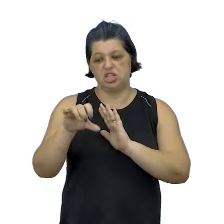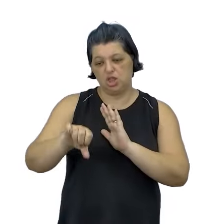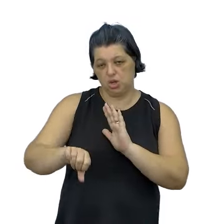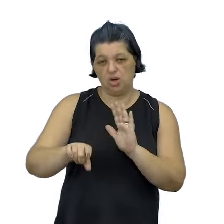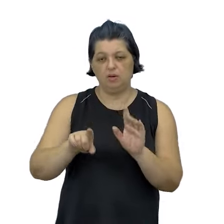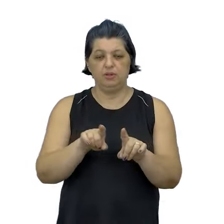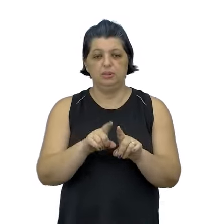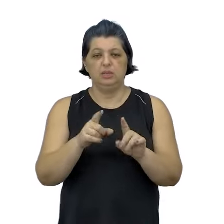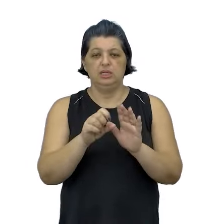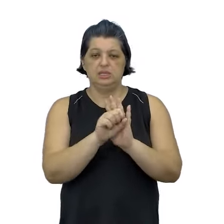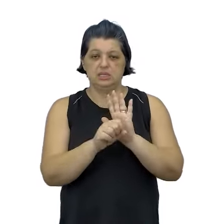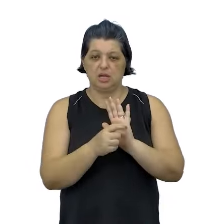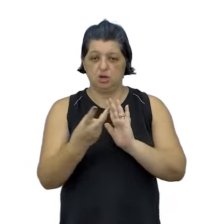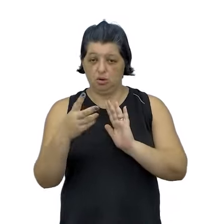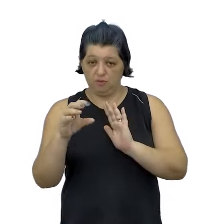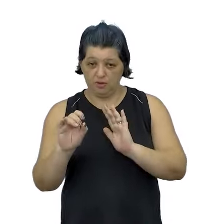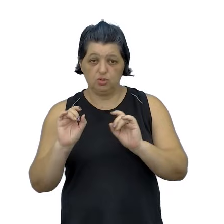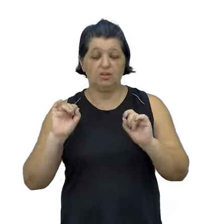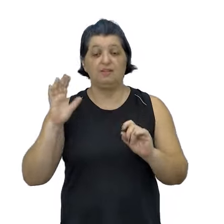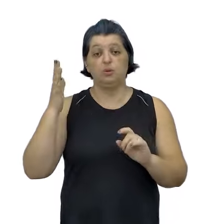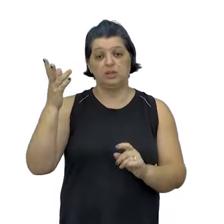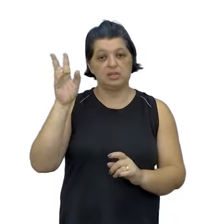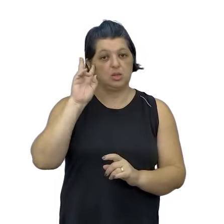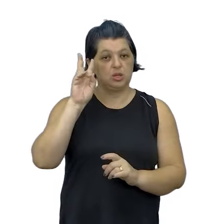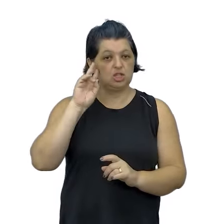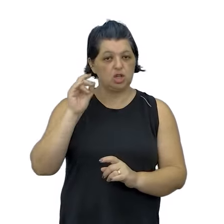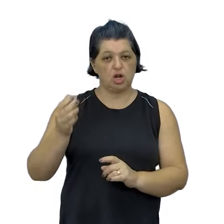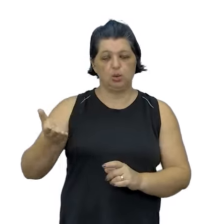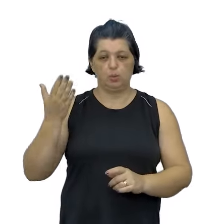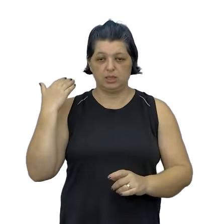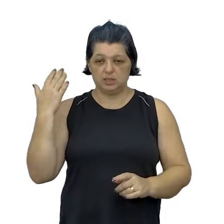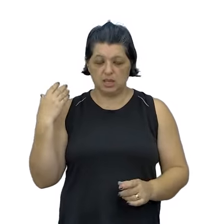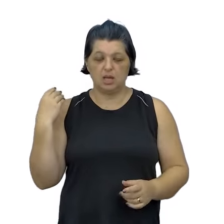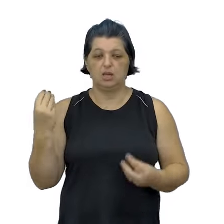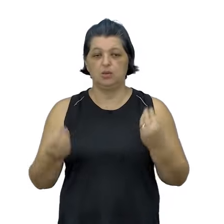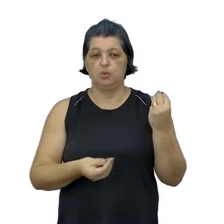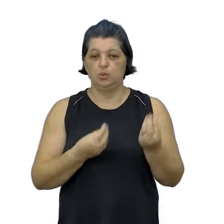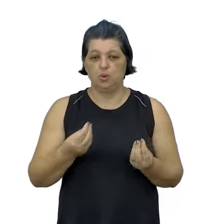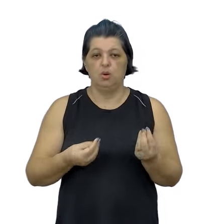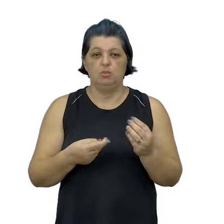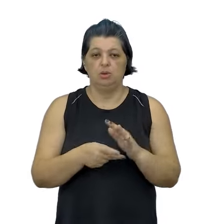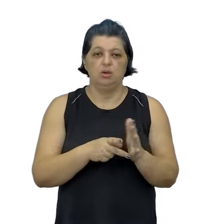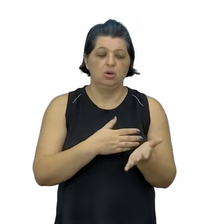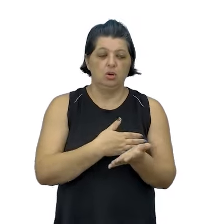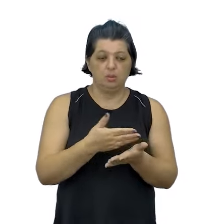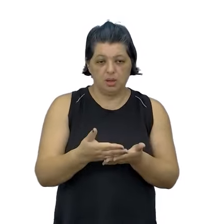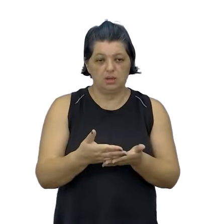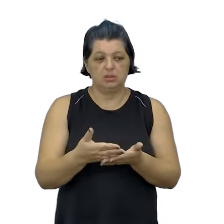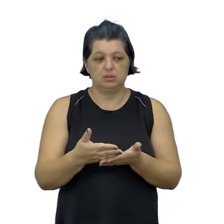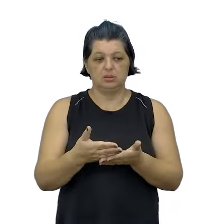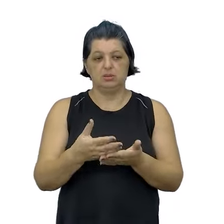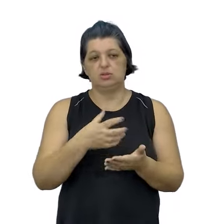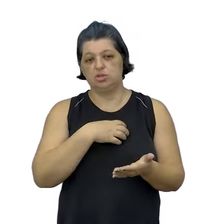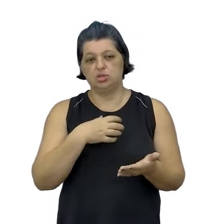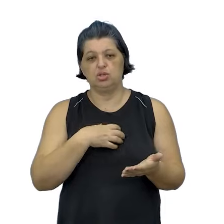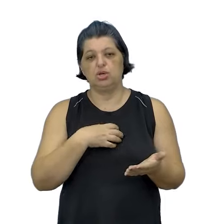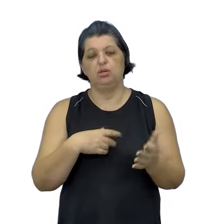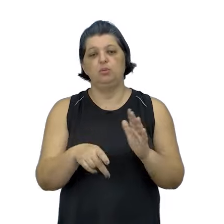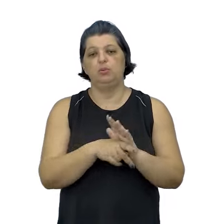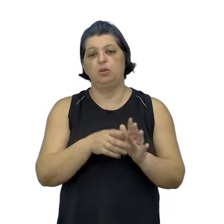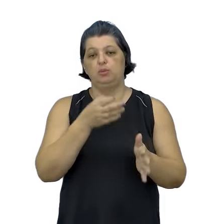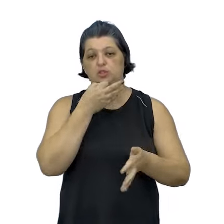que estava acontecendo na história naquele momento, para que eles comecem a se posicionar, né, mas de uma forma